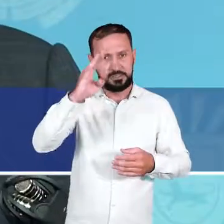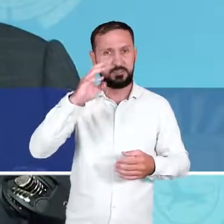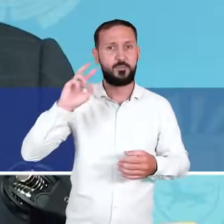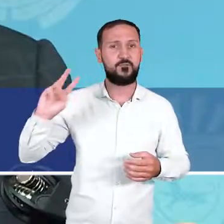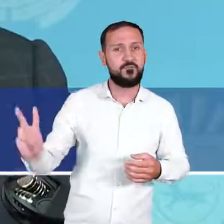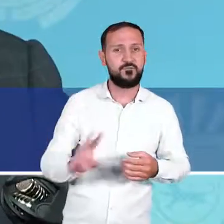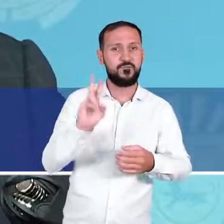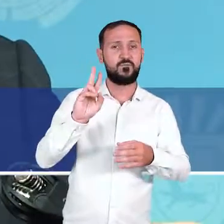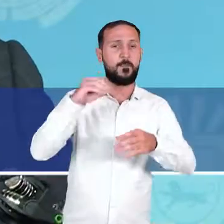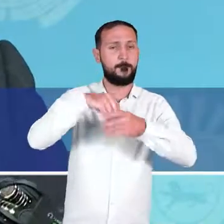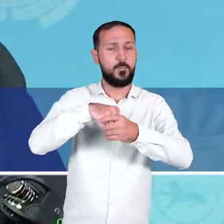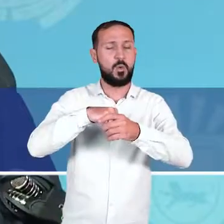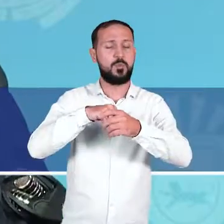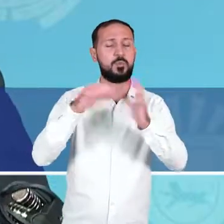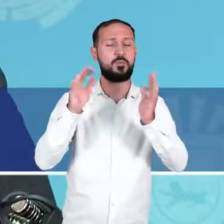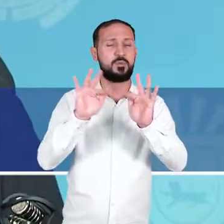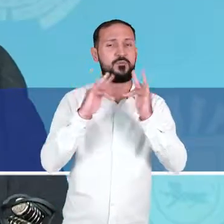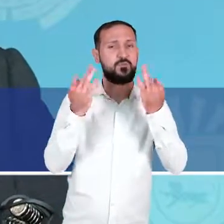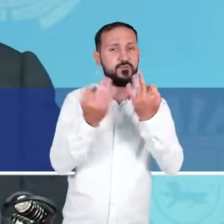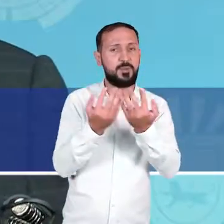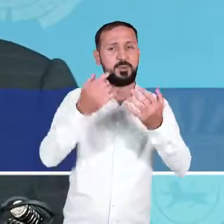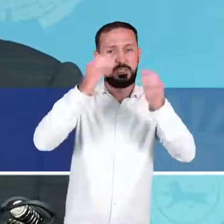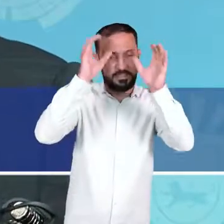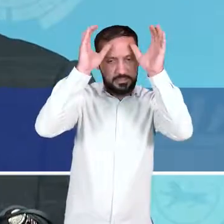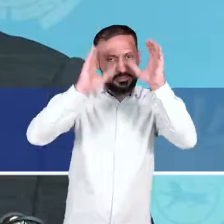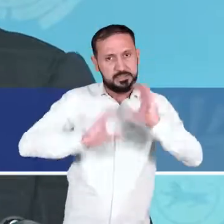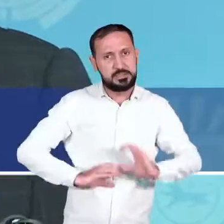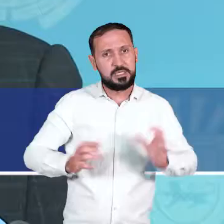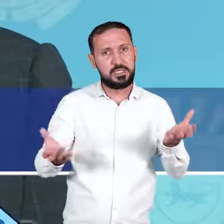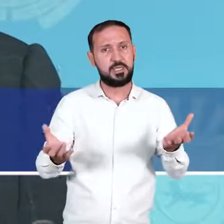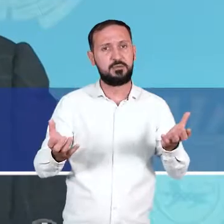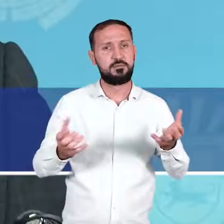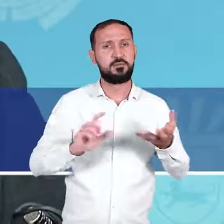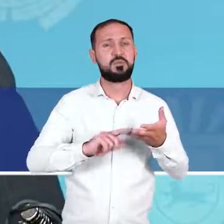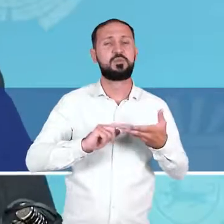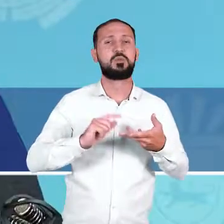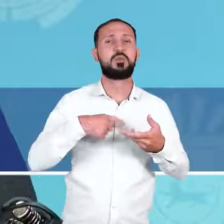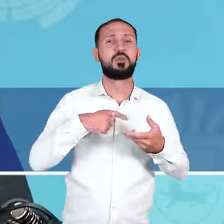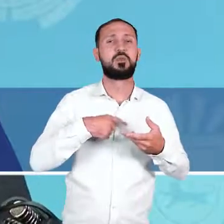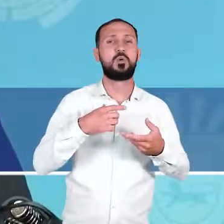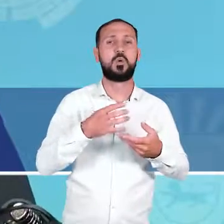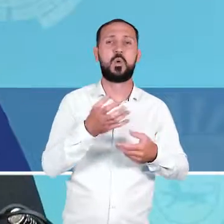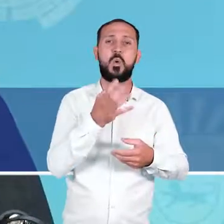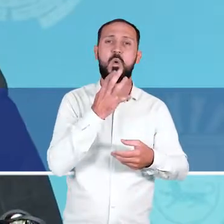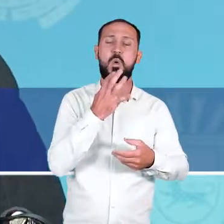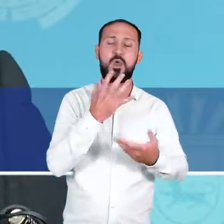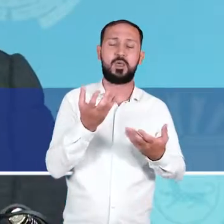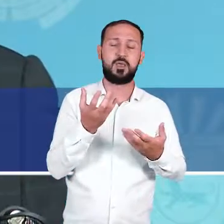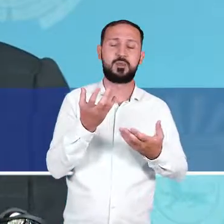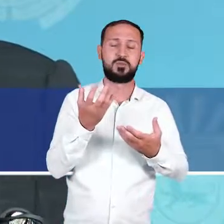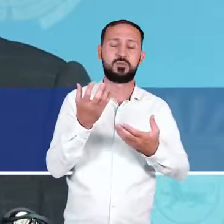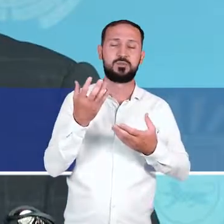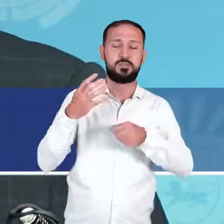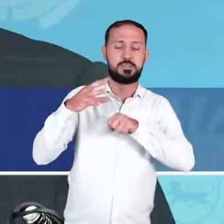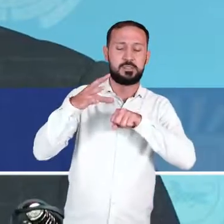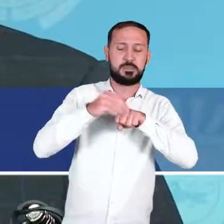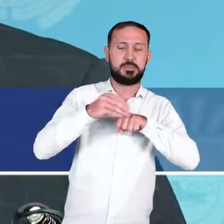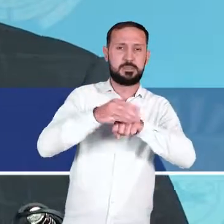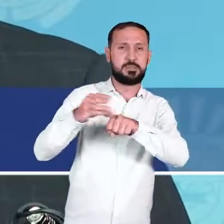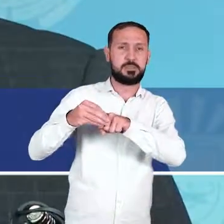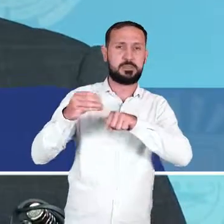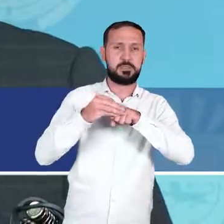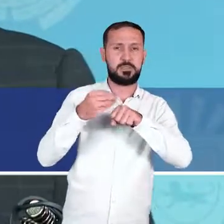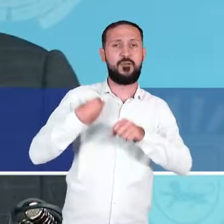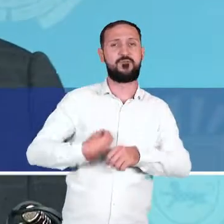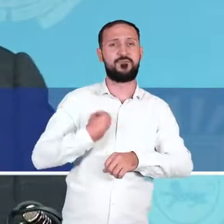princípios de civismo, de cidadania, tudo aquilo que eu carrego da vida